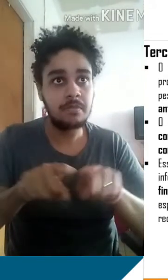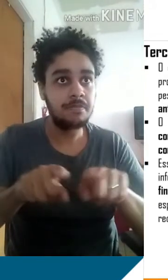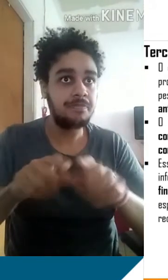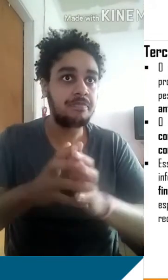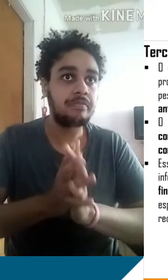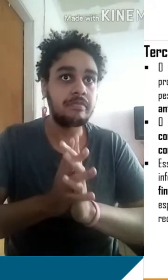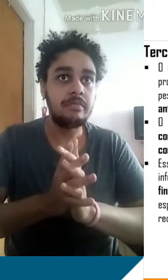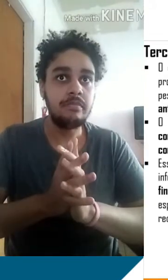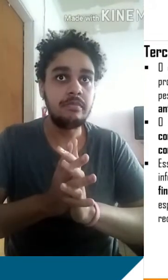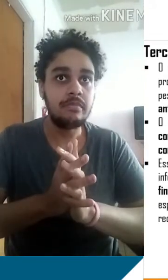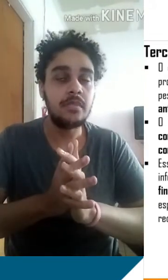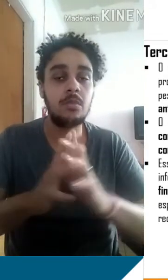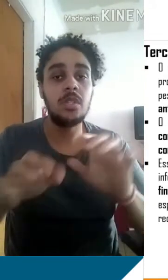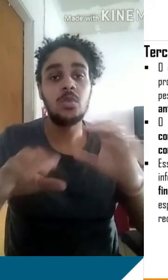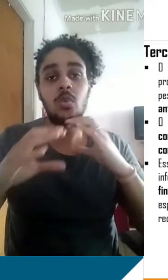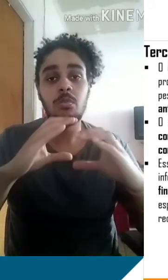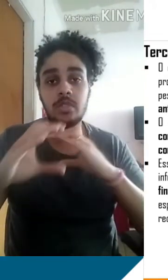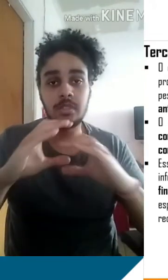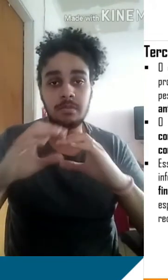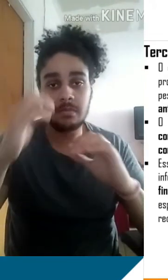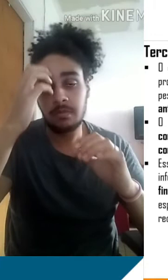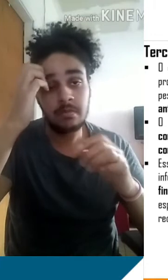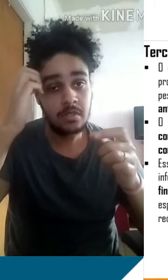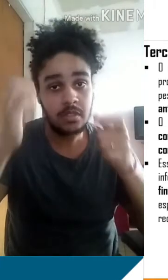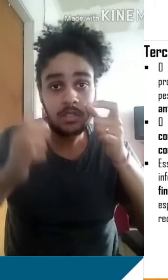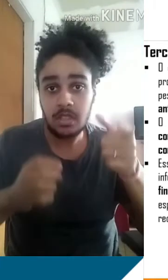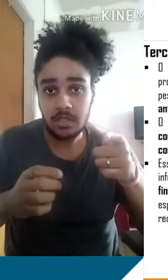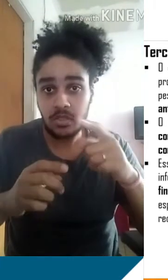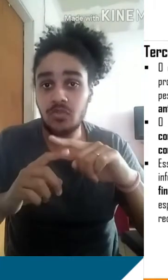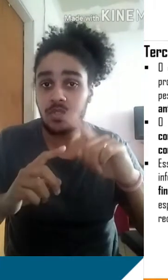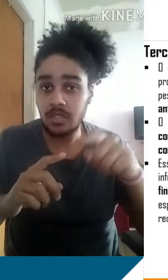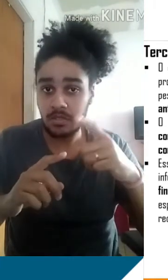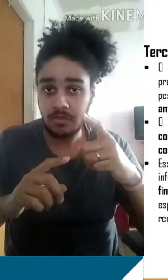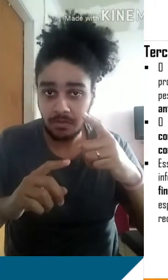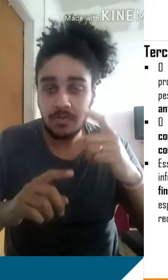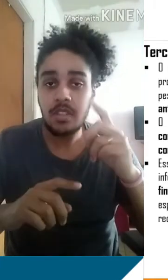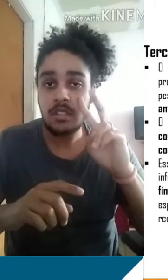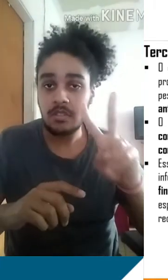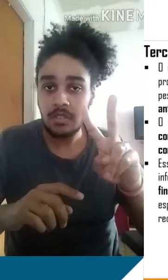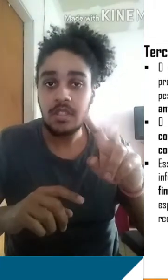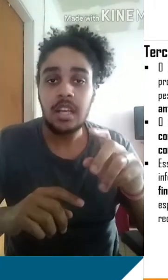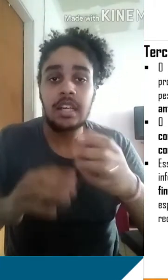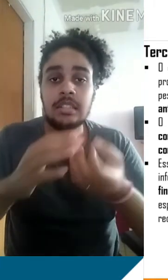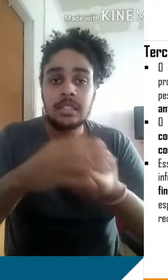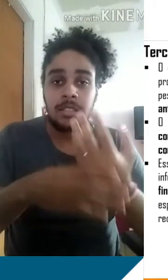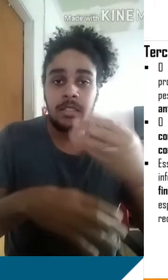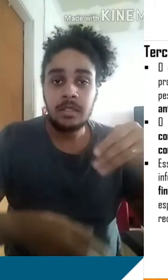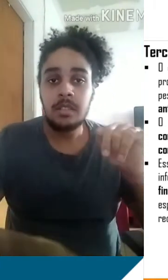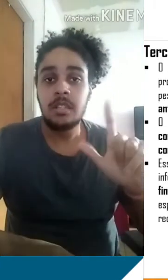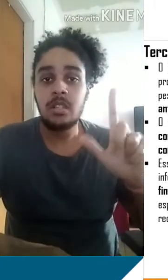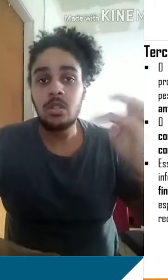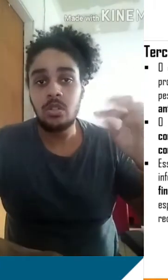a partir também da construção do Milton, né? Do Milton Santos, da ideia de globalização como fábula. Né? Quando você... O que é a